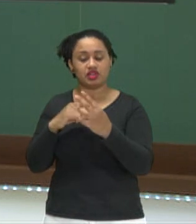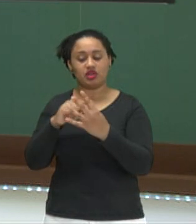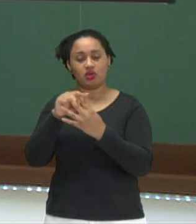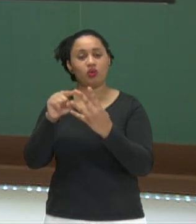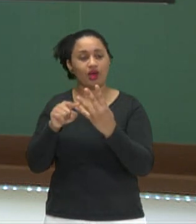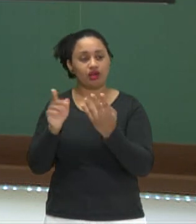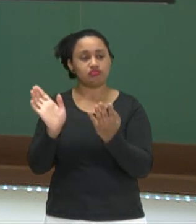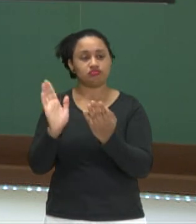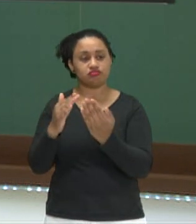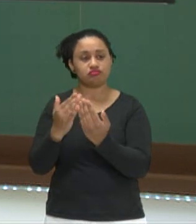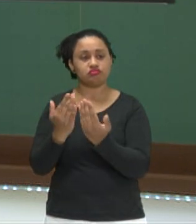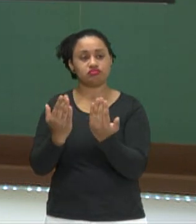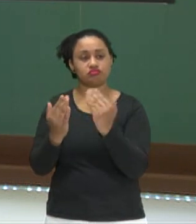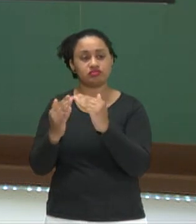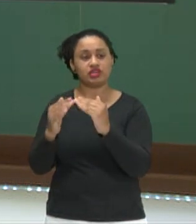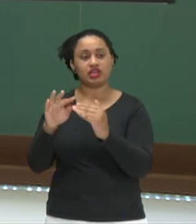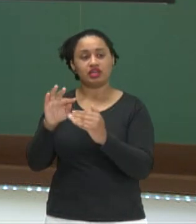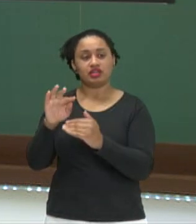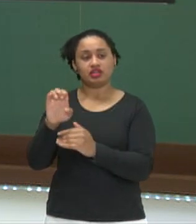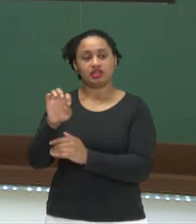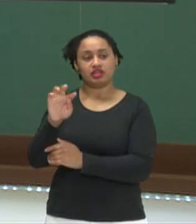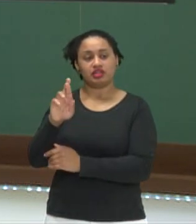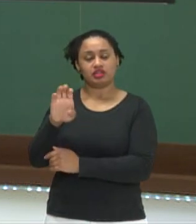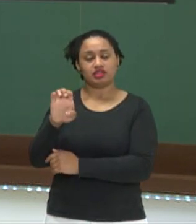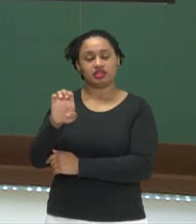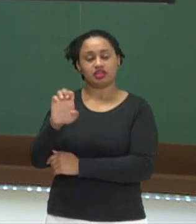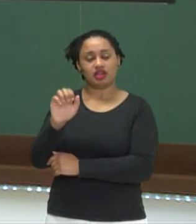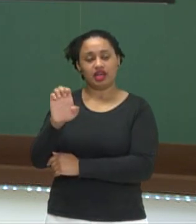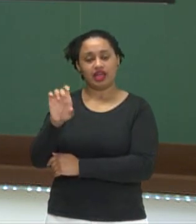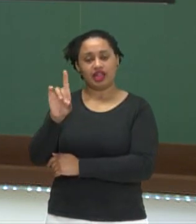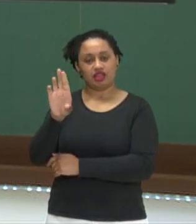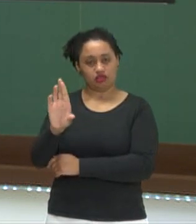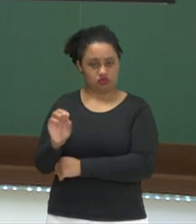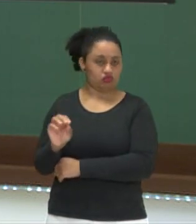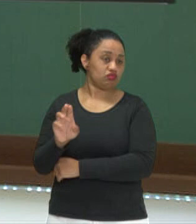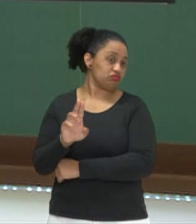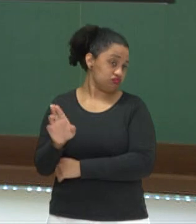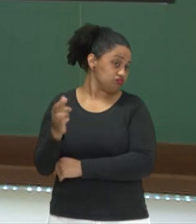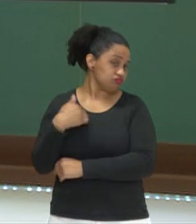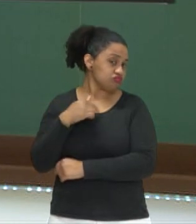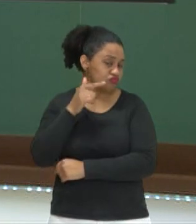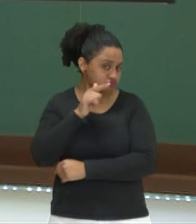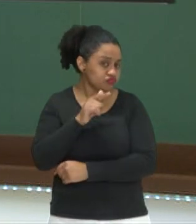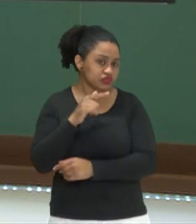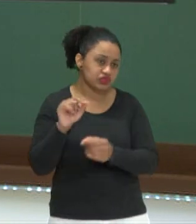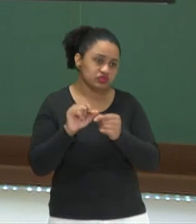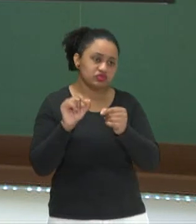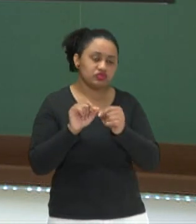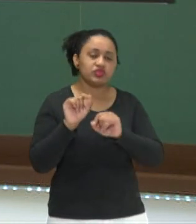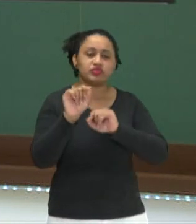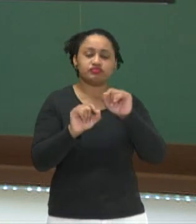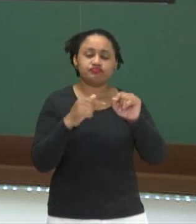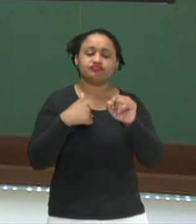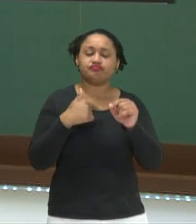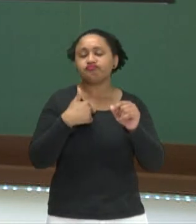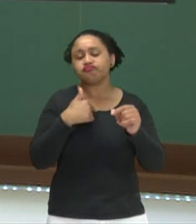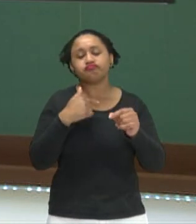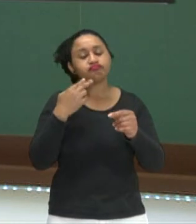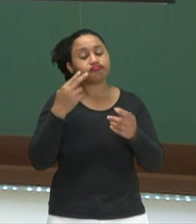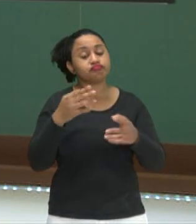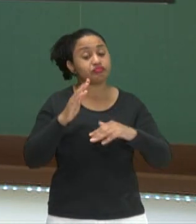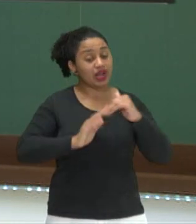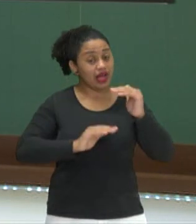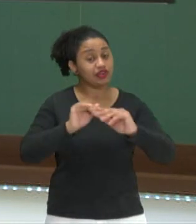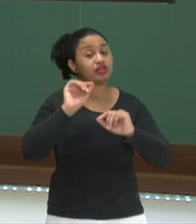4 faces, portanto eu vou ter um tetraedro formado. Conseguiram, usando já essa habilidade, que é